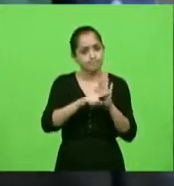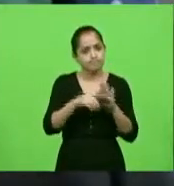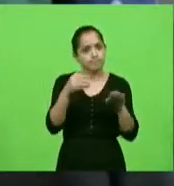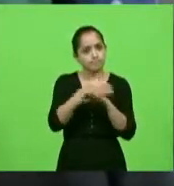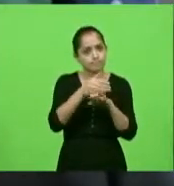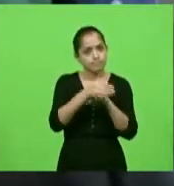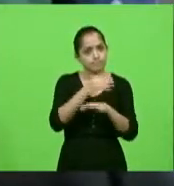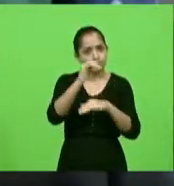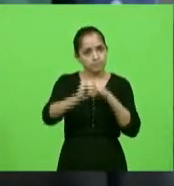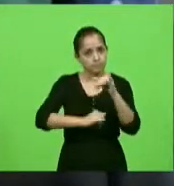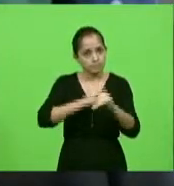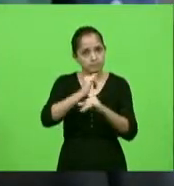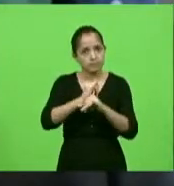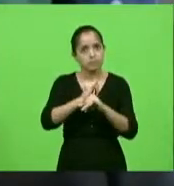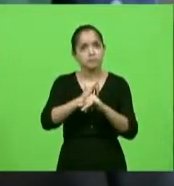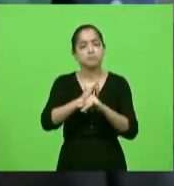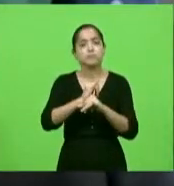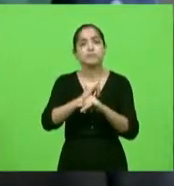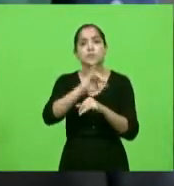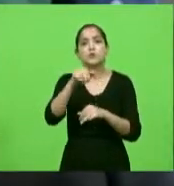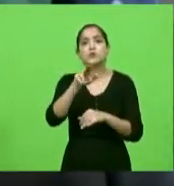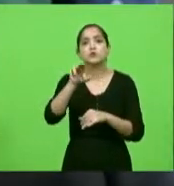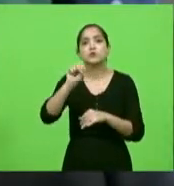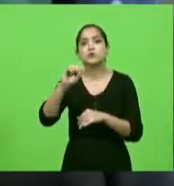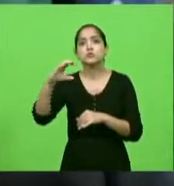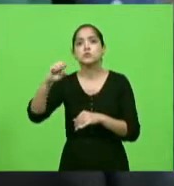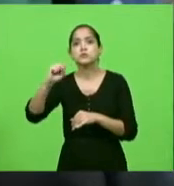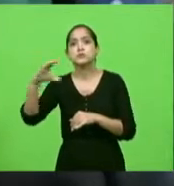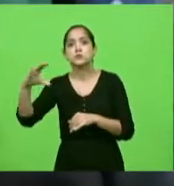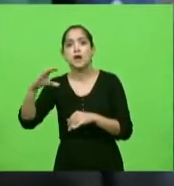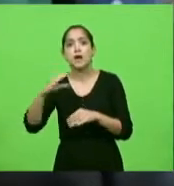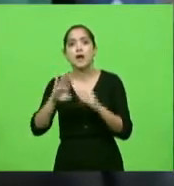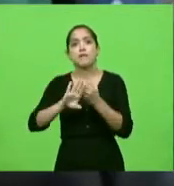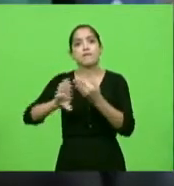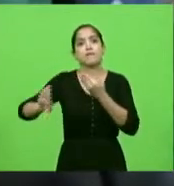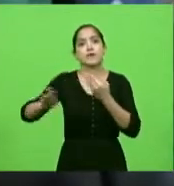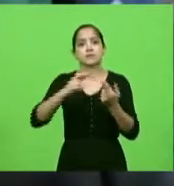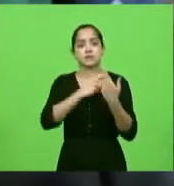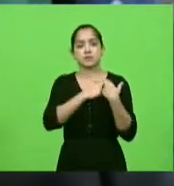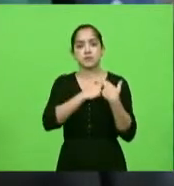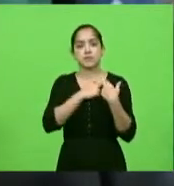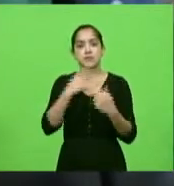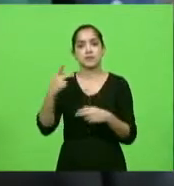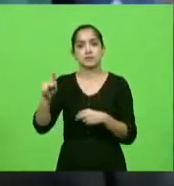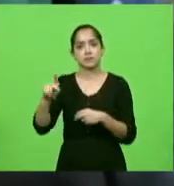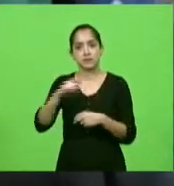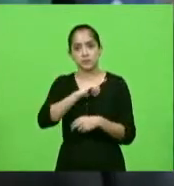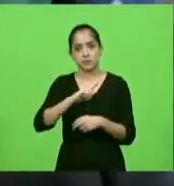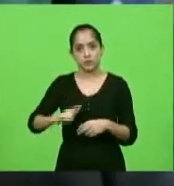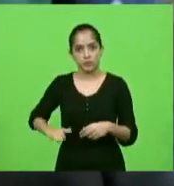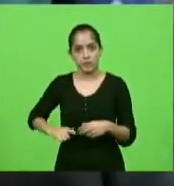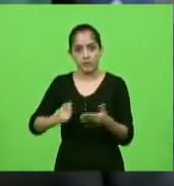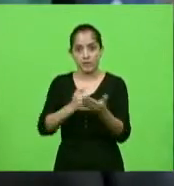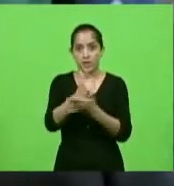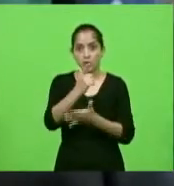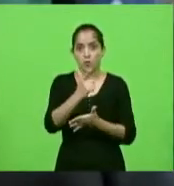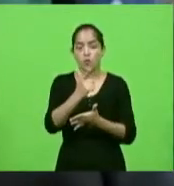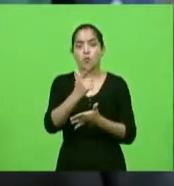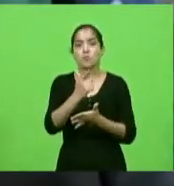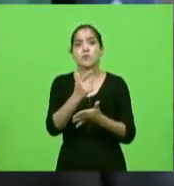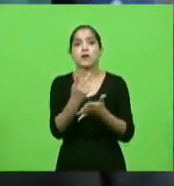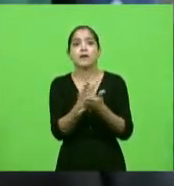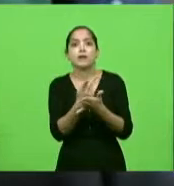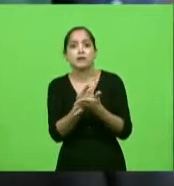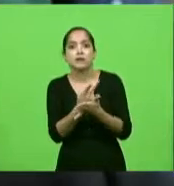e no site Jus Catarina, afasta a responsabilidade do governador do Estado, Carlos Moisés da Silva, pela compra ilegal dos